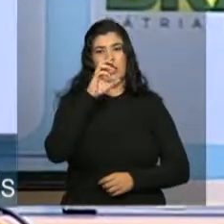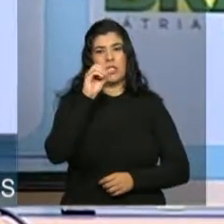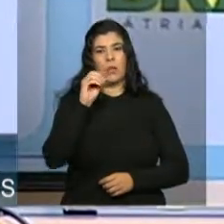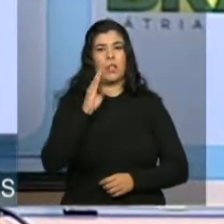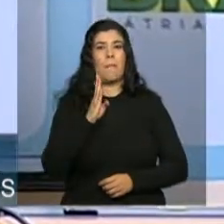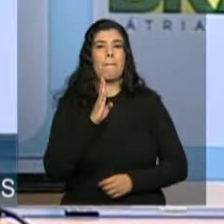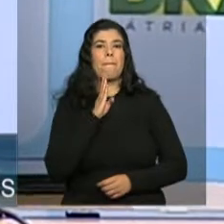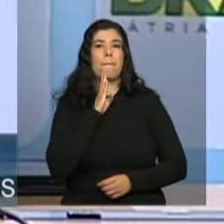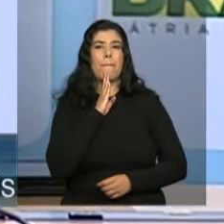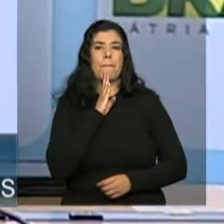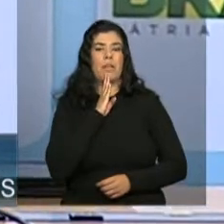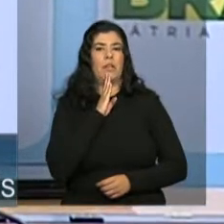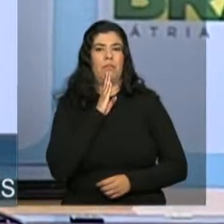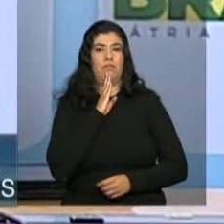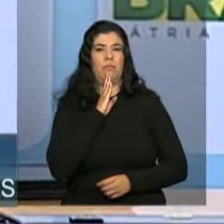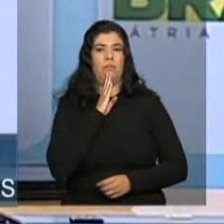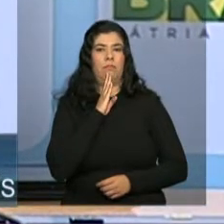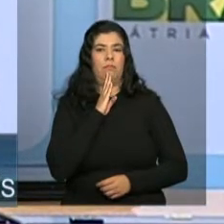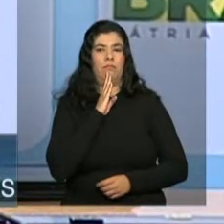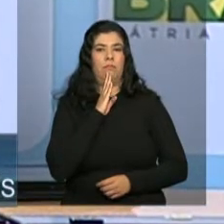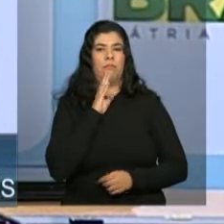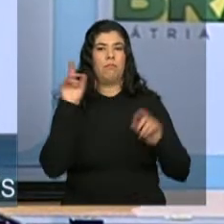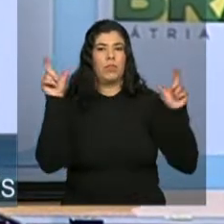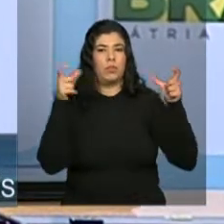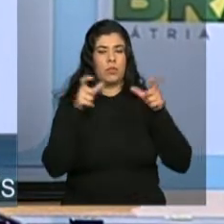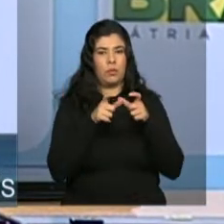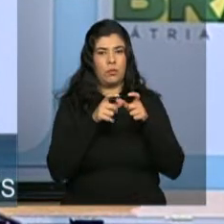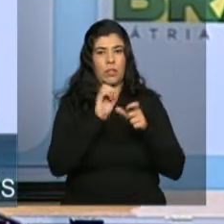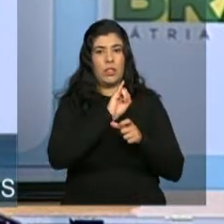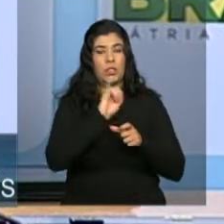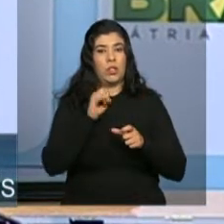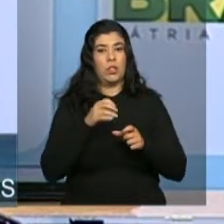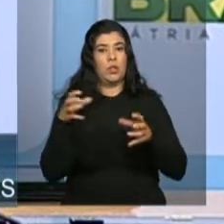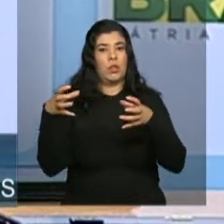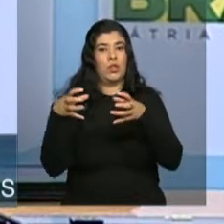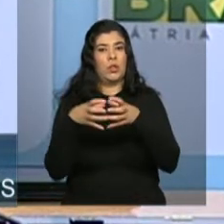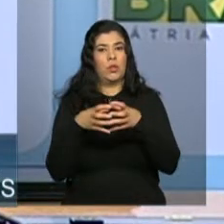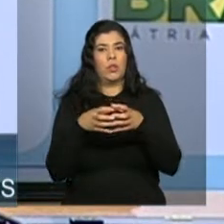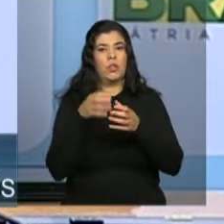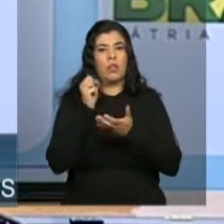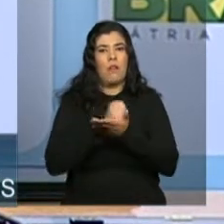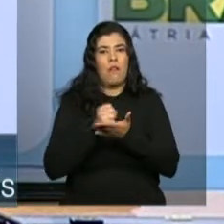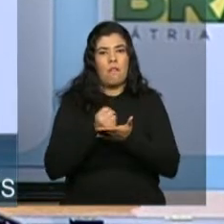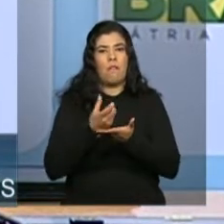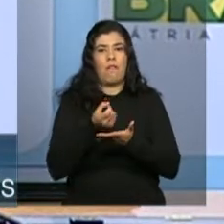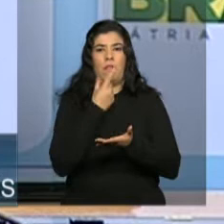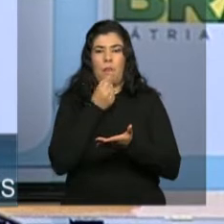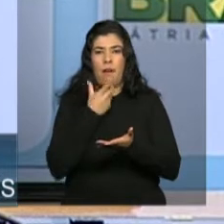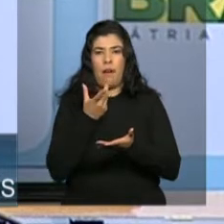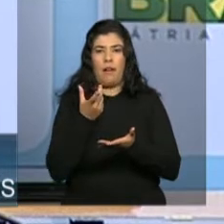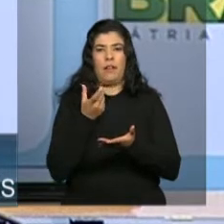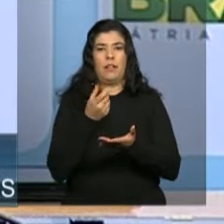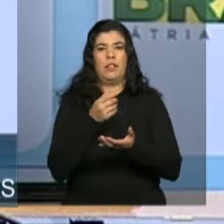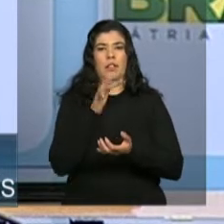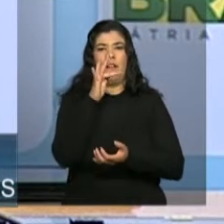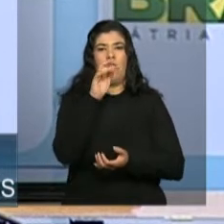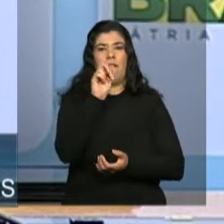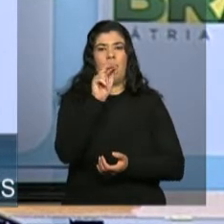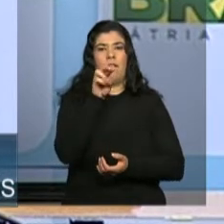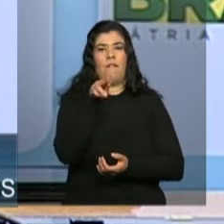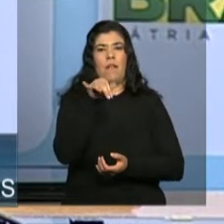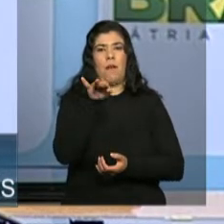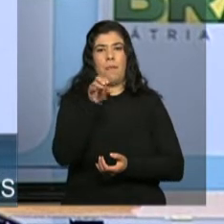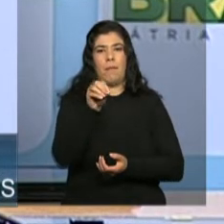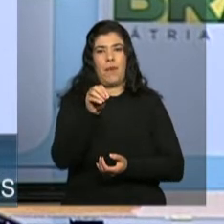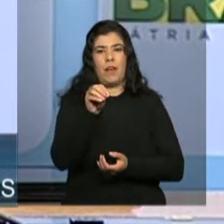50b milhões no Brasil atualmente se juntar varejo que aí farmácias drogarias etc chega lá mais 50 bilhões